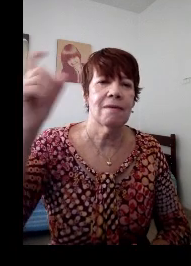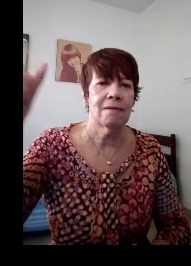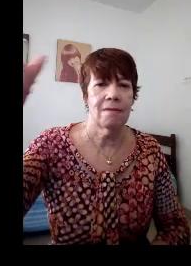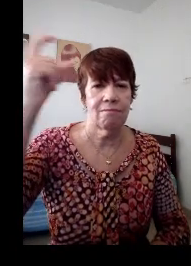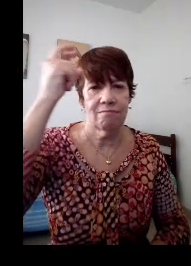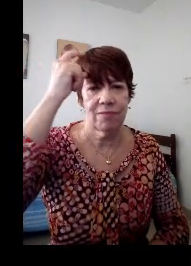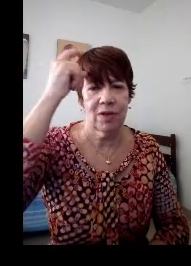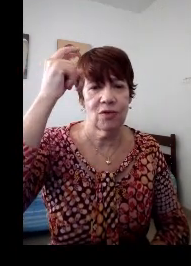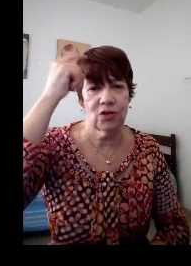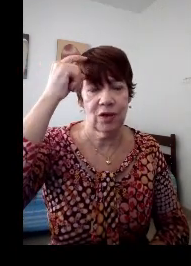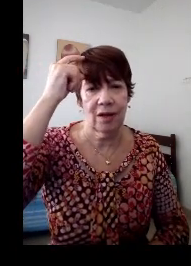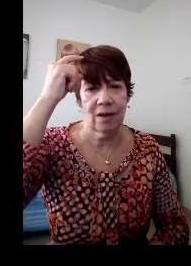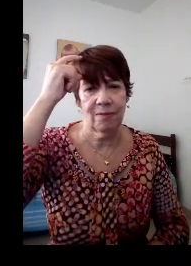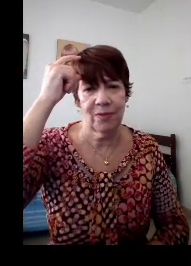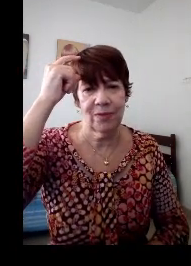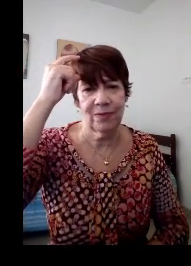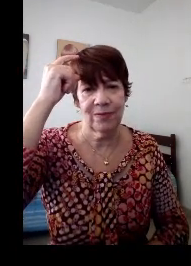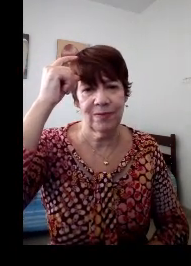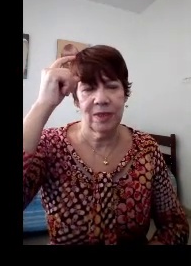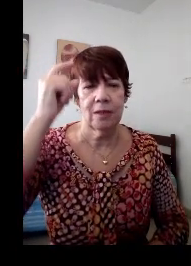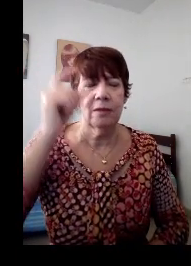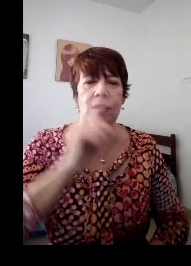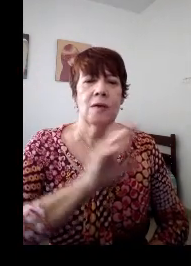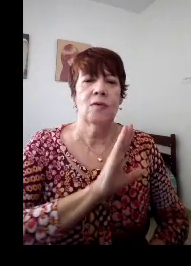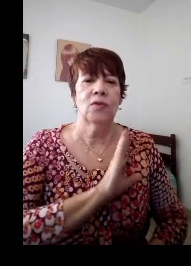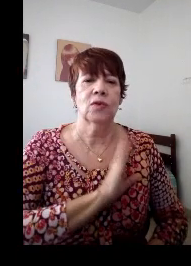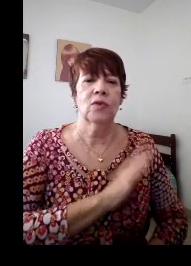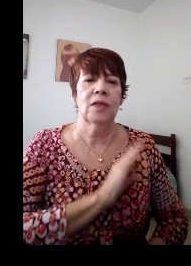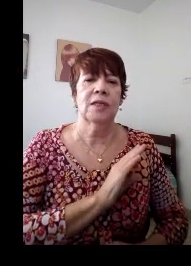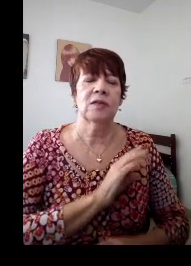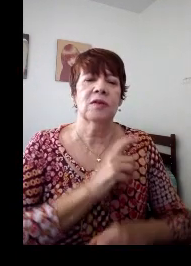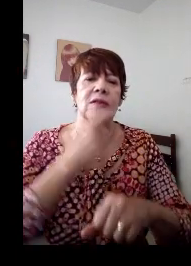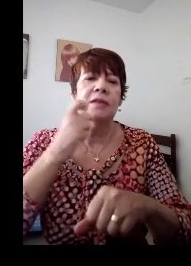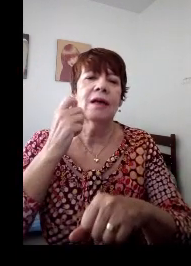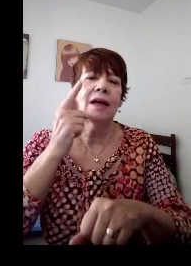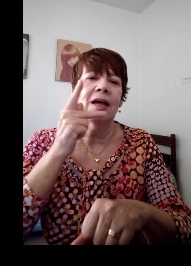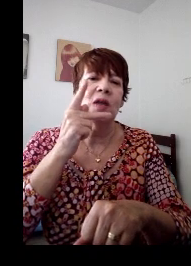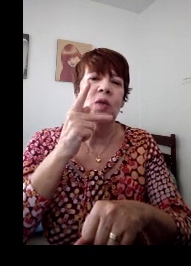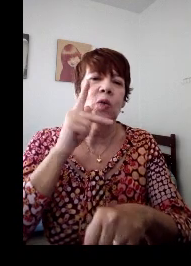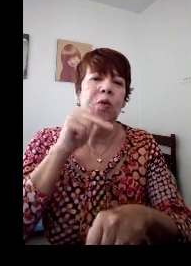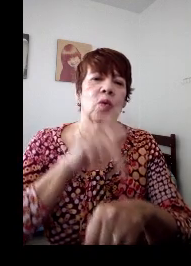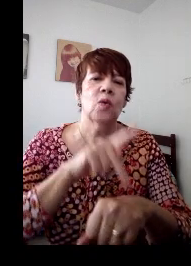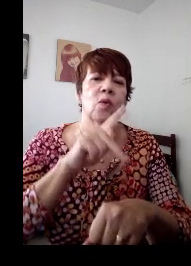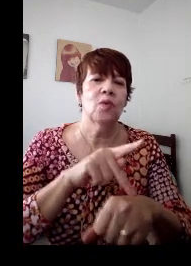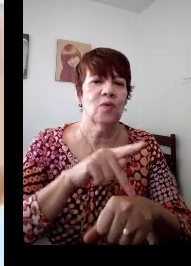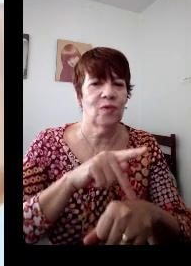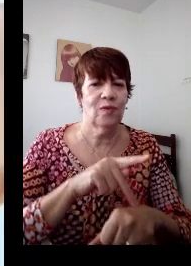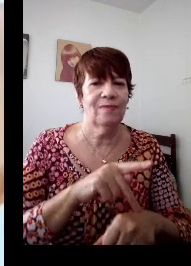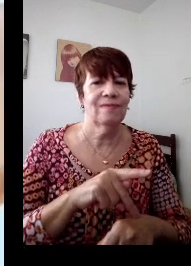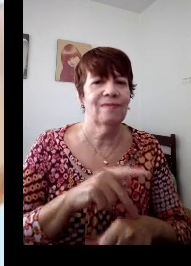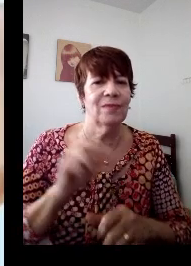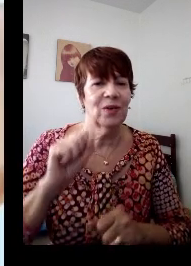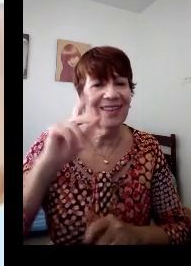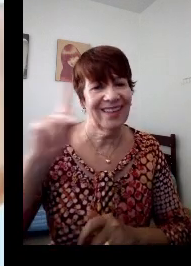seu coração. Hebreus 3:13, ok?